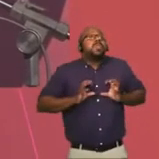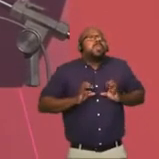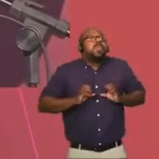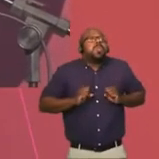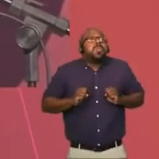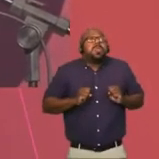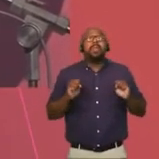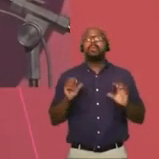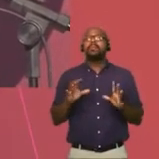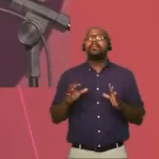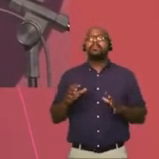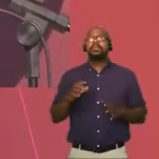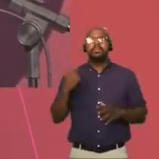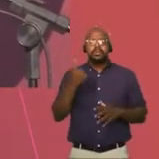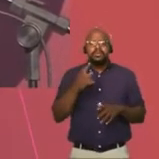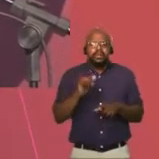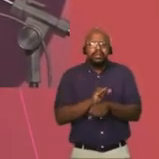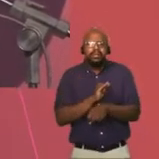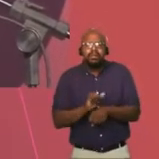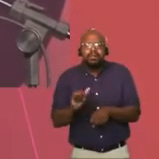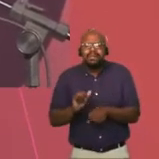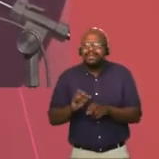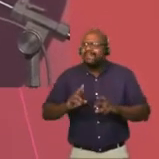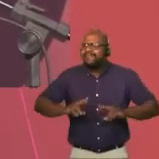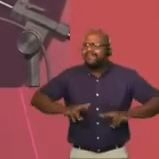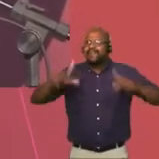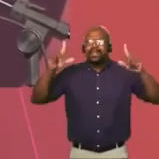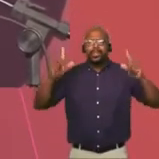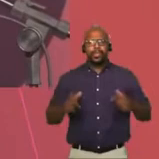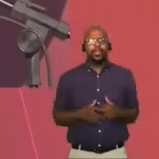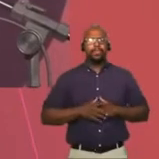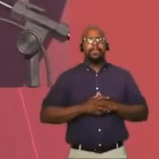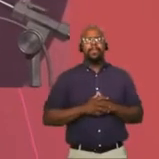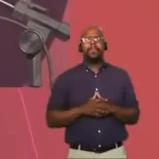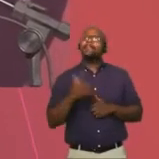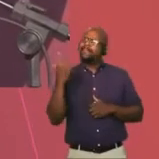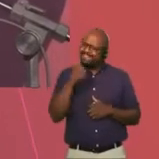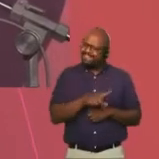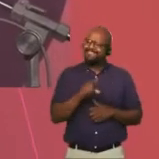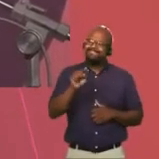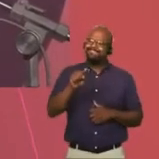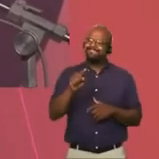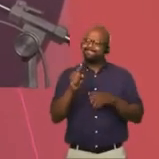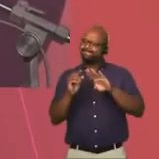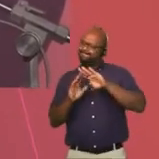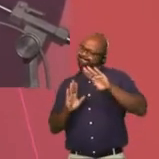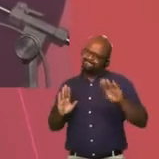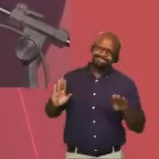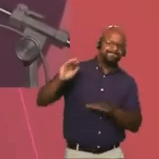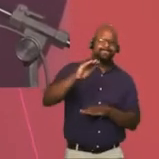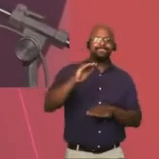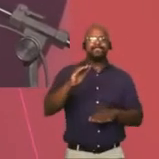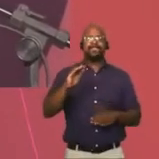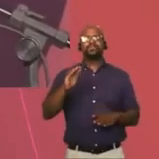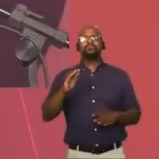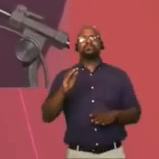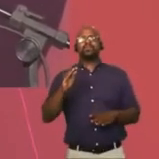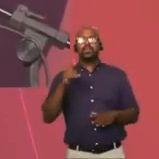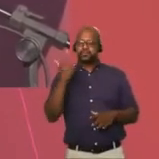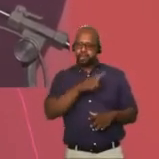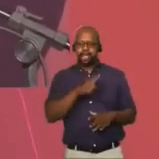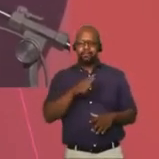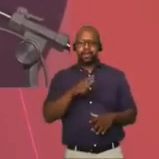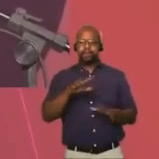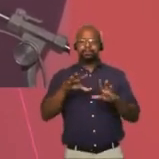essa coisa gente não tinha inventamos nós conseguimos é por lá esse GAP na tirar o